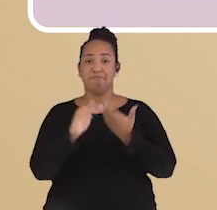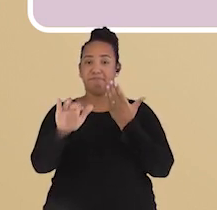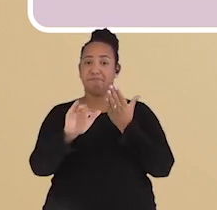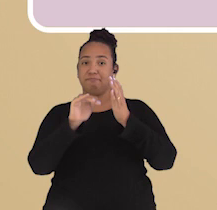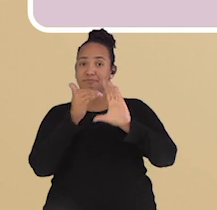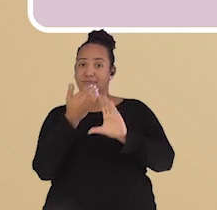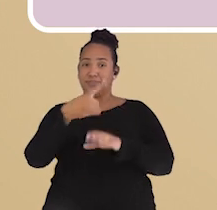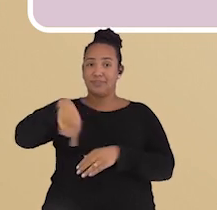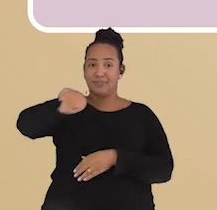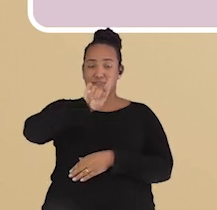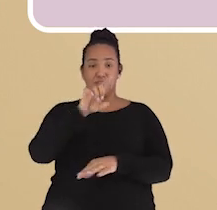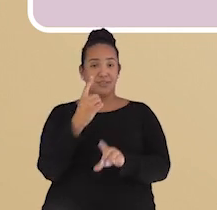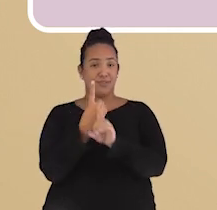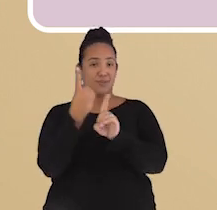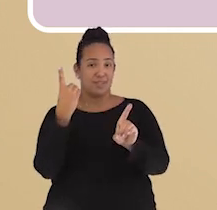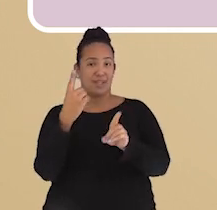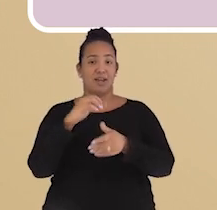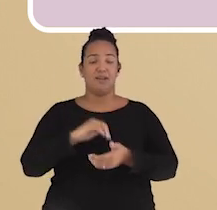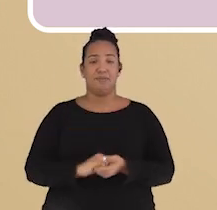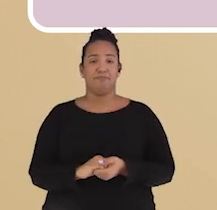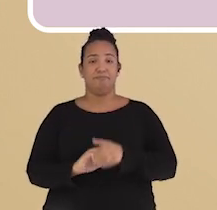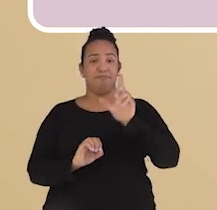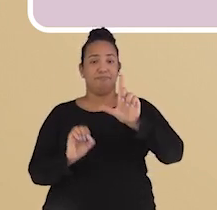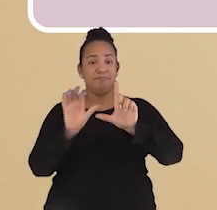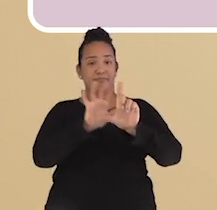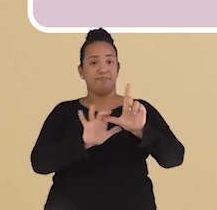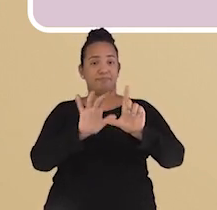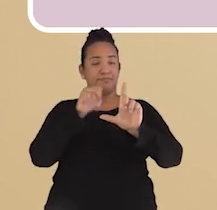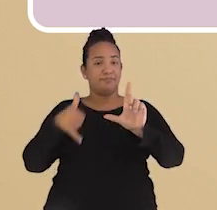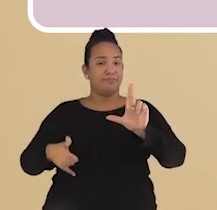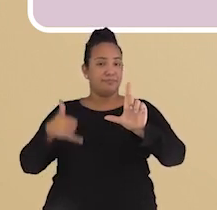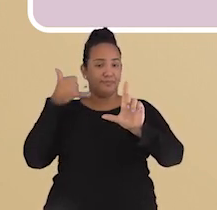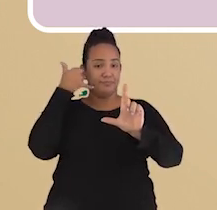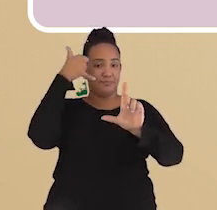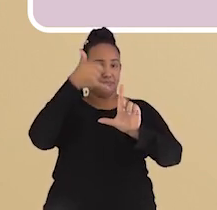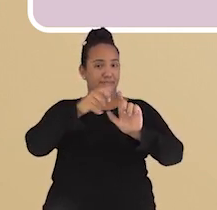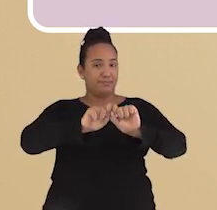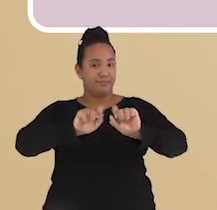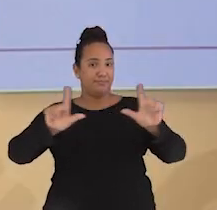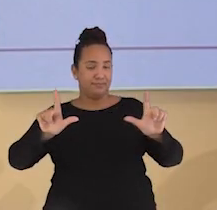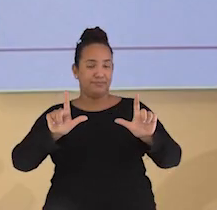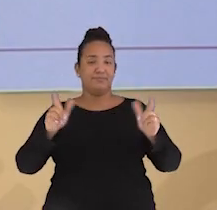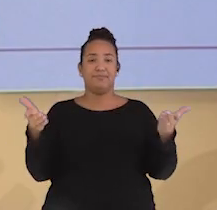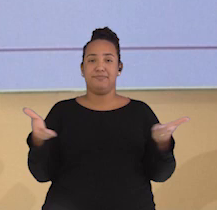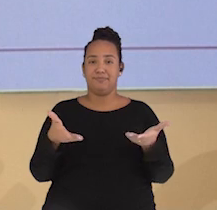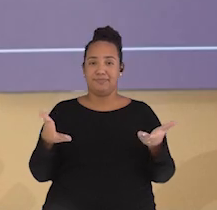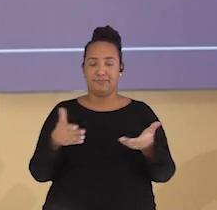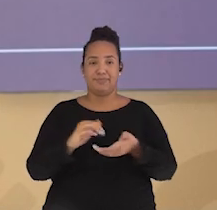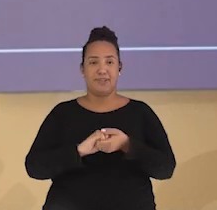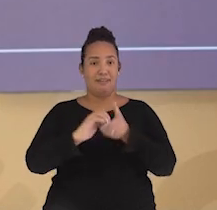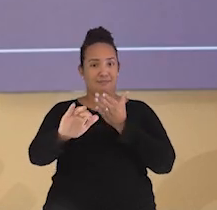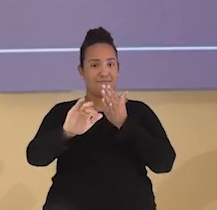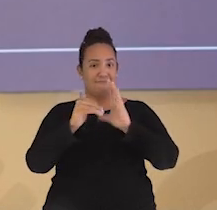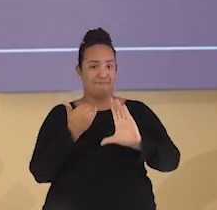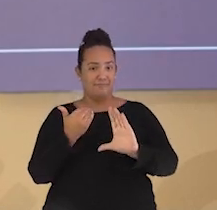apontar o seu celular para o QR Code que aparece na sua tela e enviar a atividade. A aula de hoje